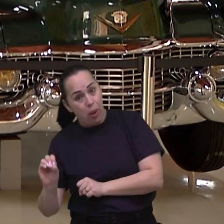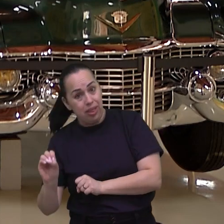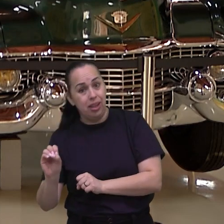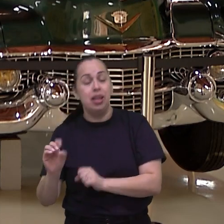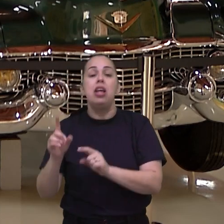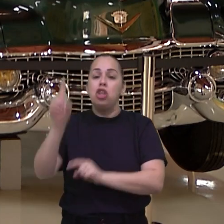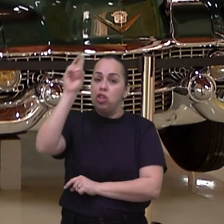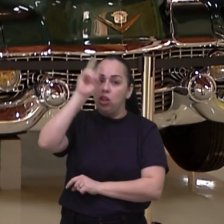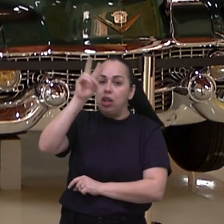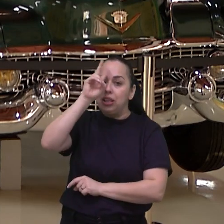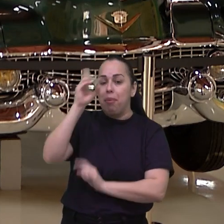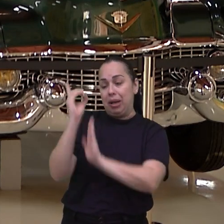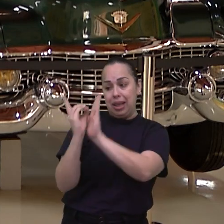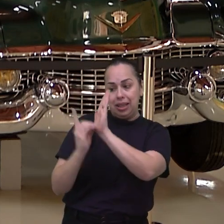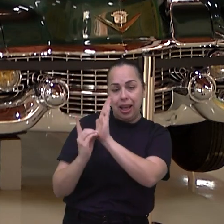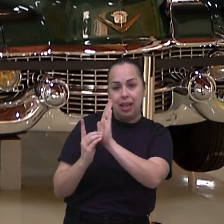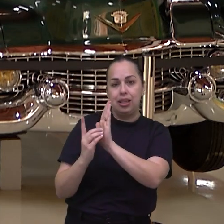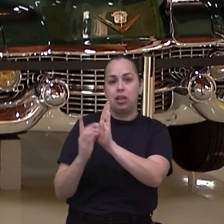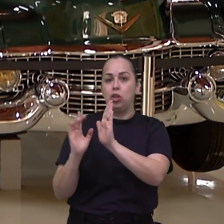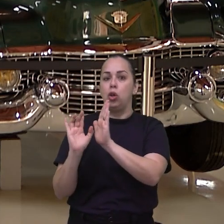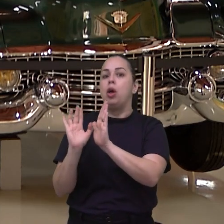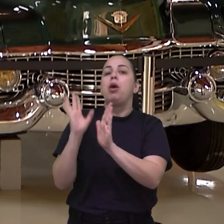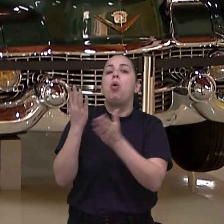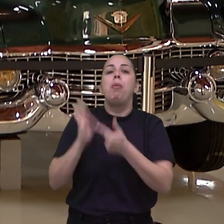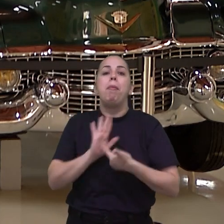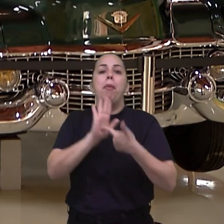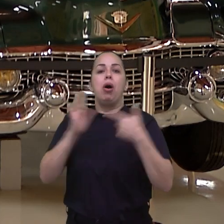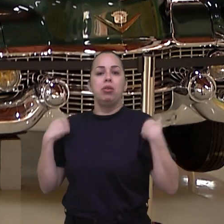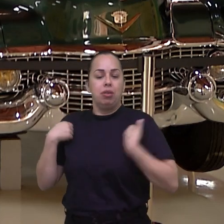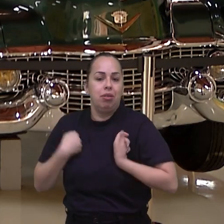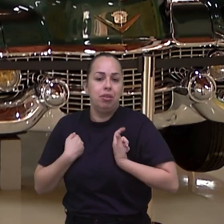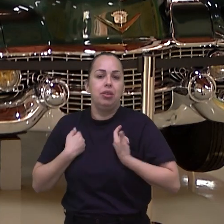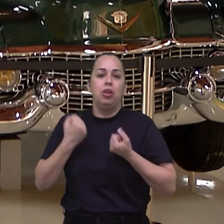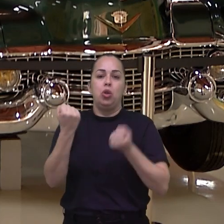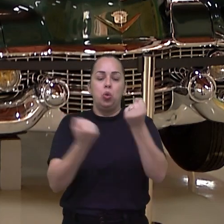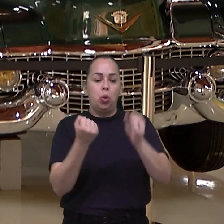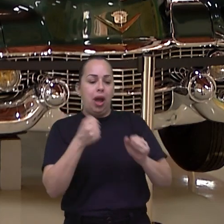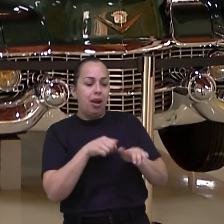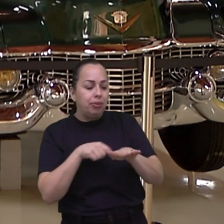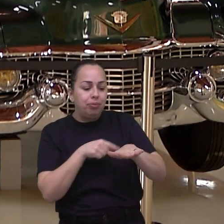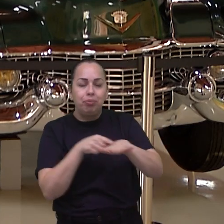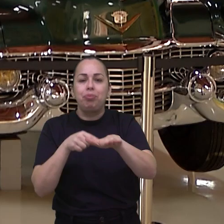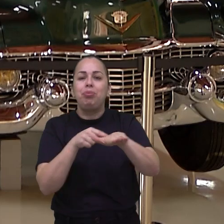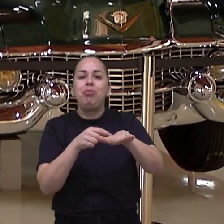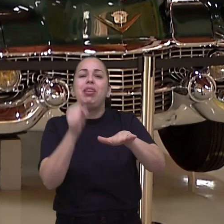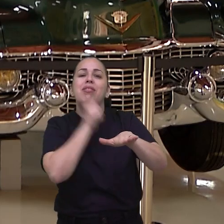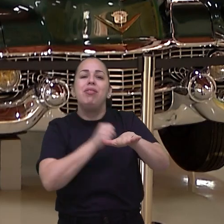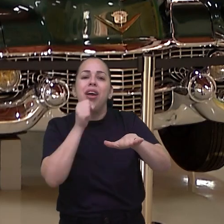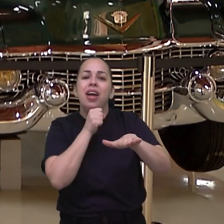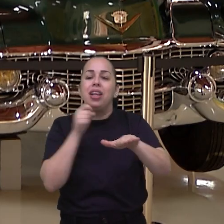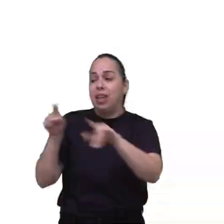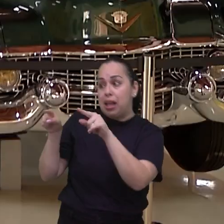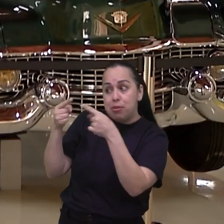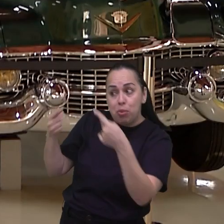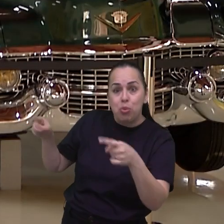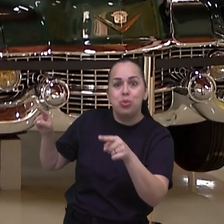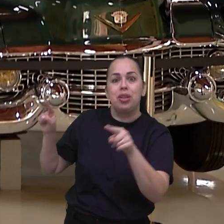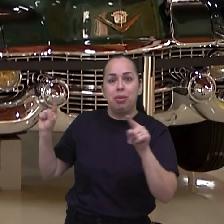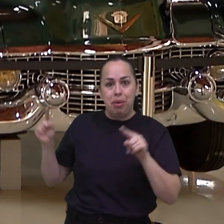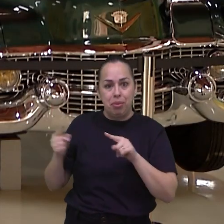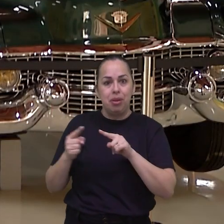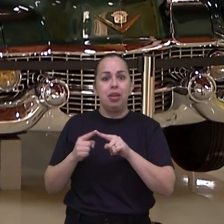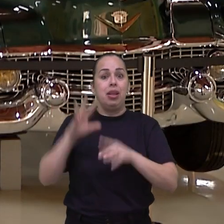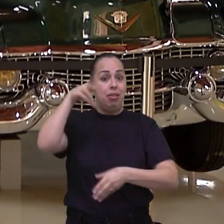gente remete à década através não só das vestimentas, mas também do carro antigo, da musicalidade. Ele está na